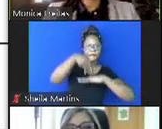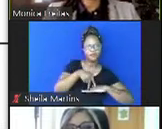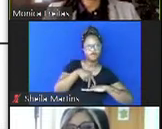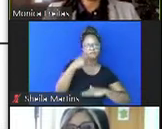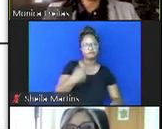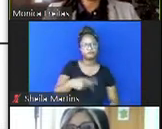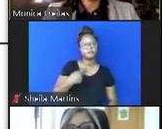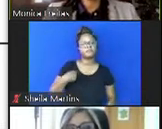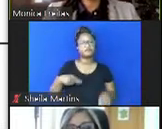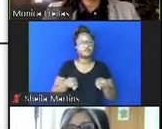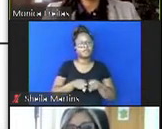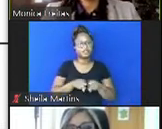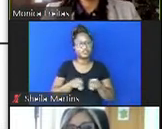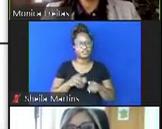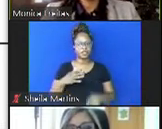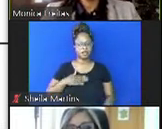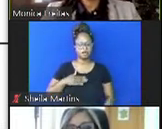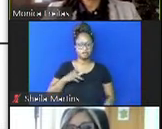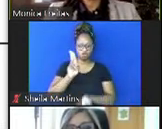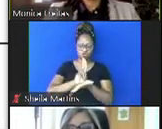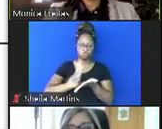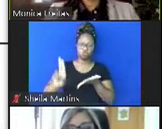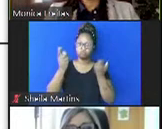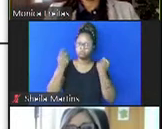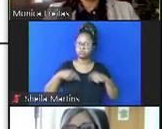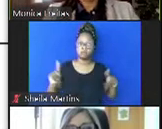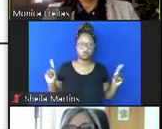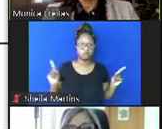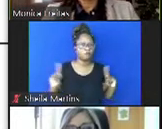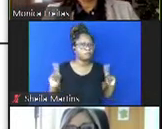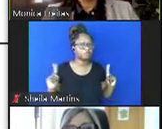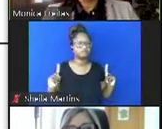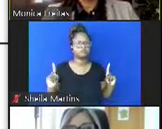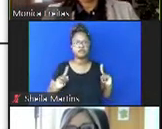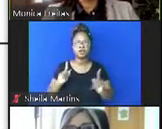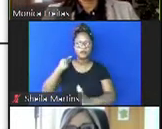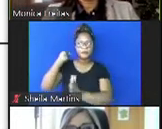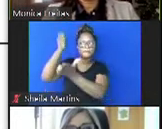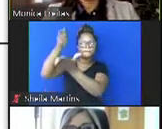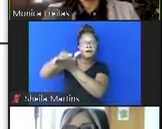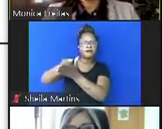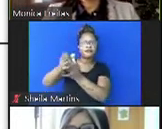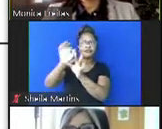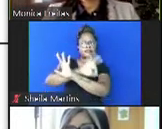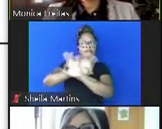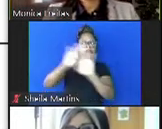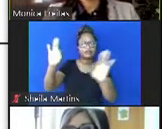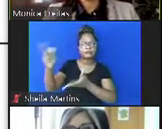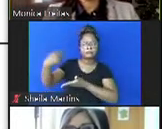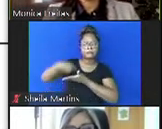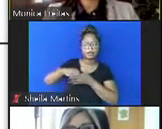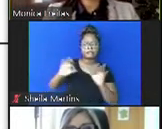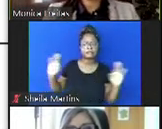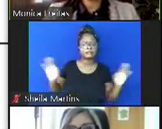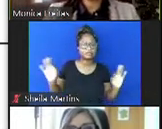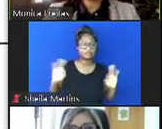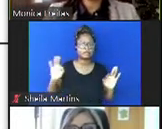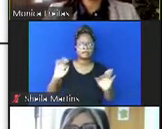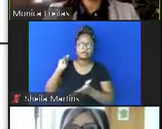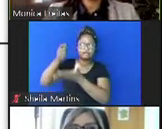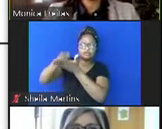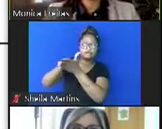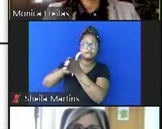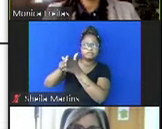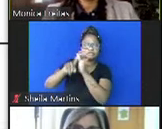né? A minha universidade ela não precisou pagar nenhuma parte do auxílio para o pesquisador. Obviamente,